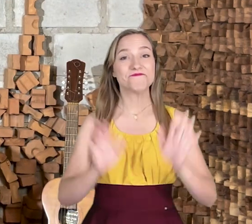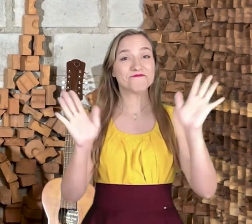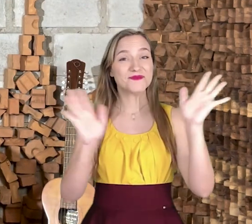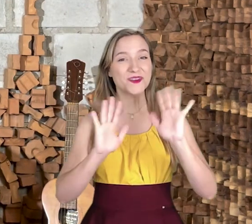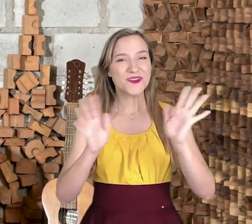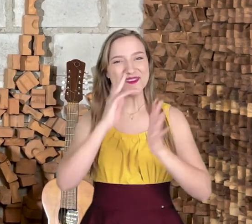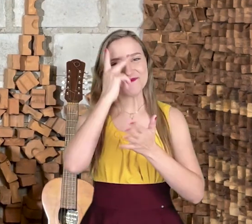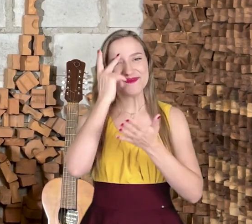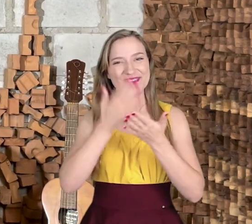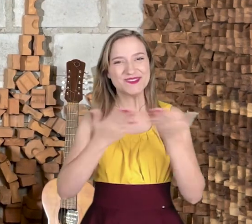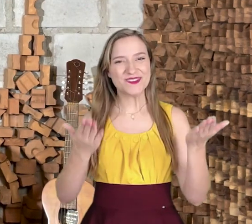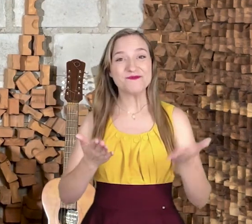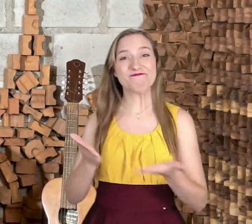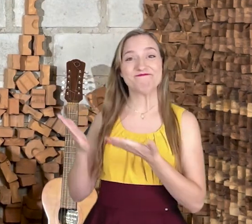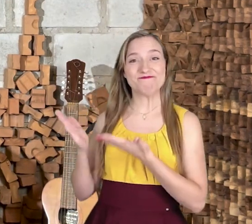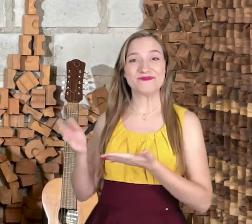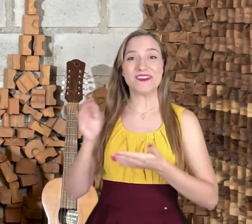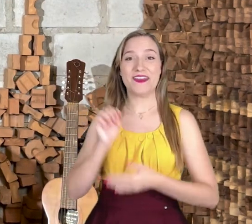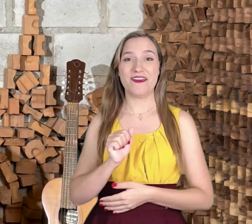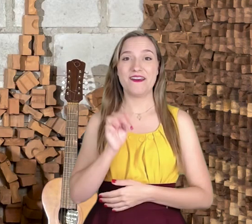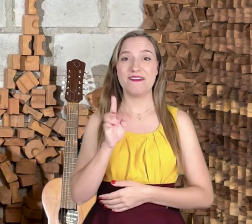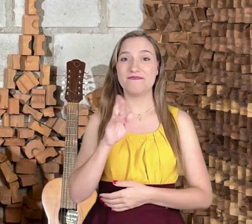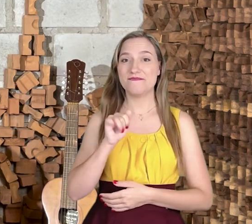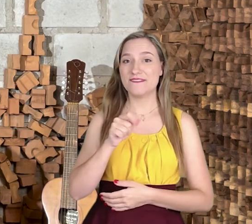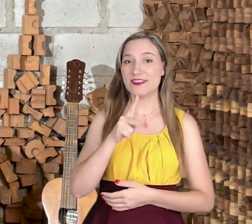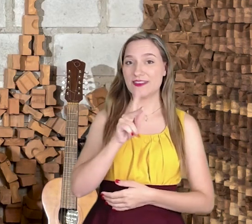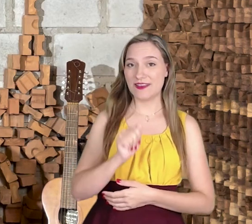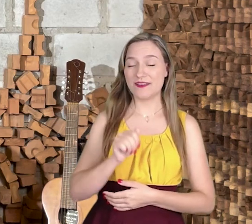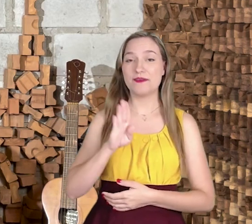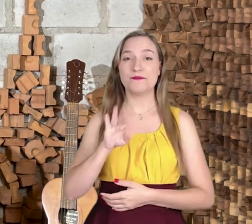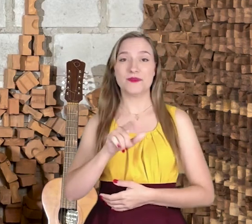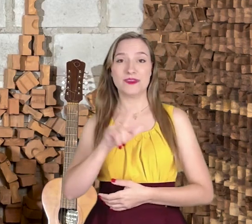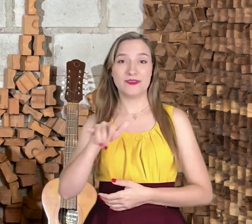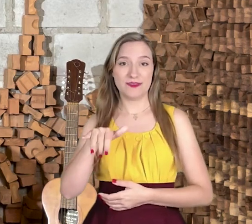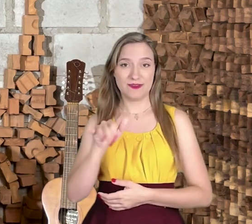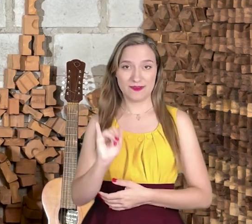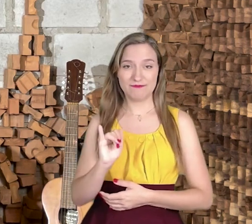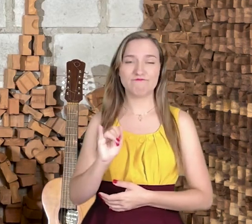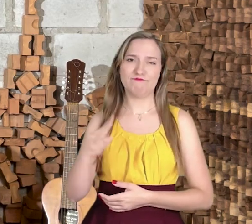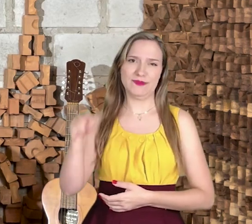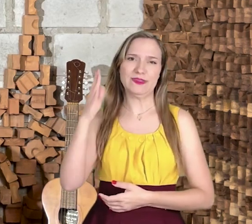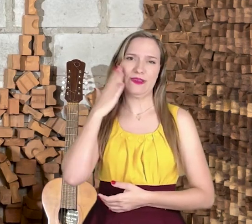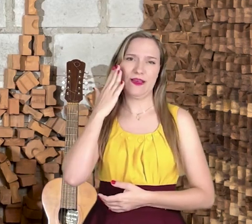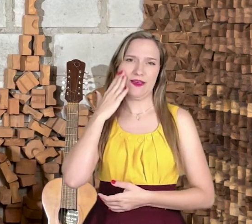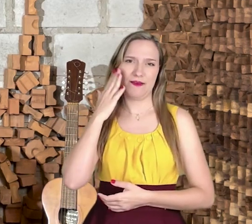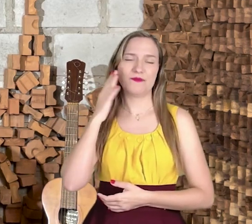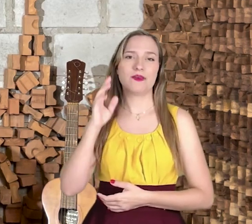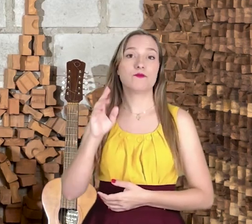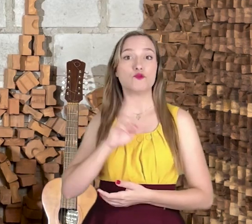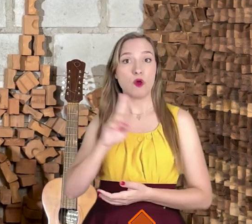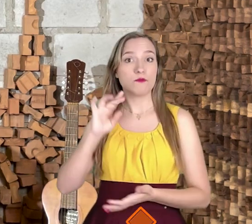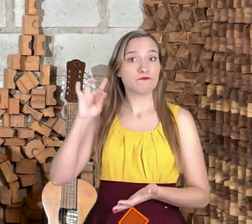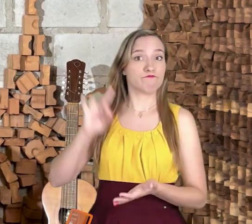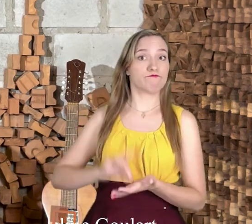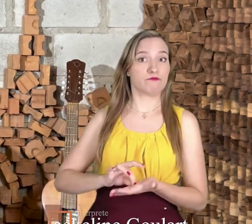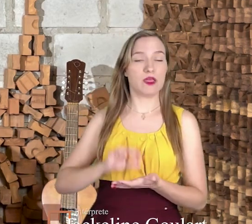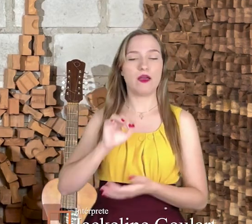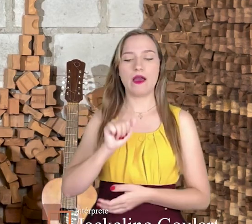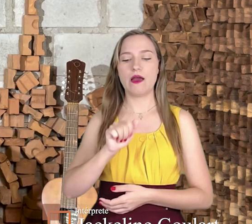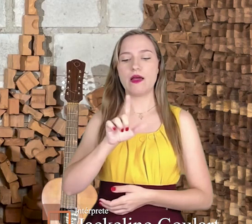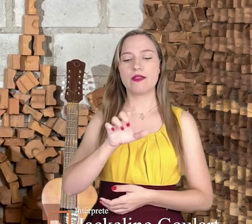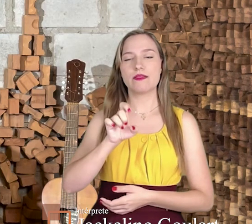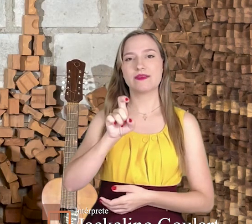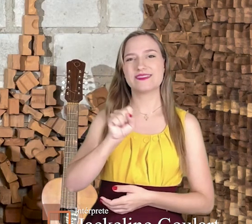Olá, pessoal. Eu sou o África Billy, conhecido por África Billy. Meu nome é Alessandro Billy Viana Pimenta da